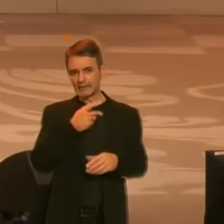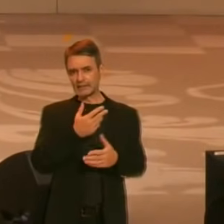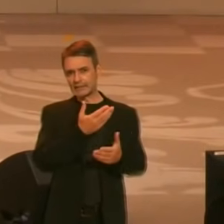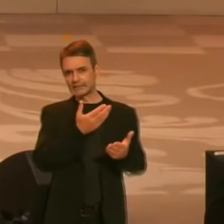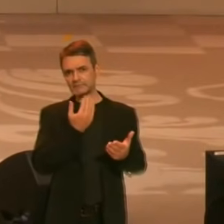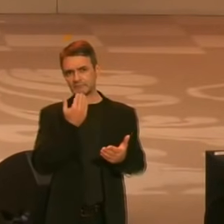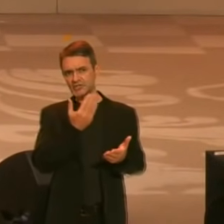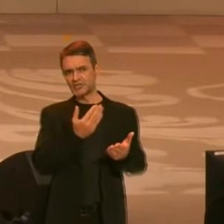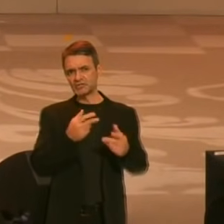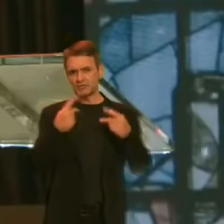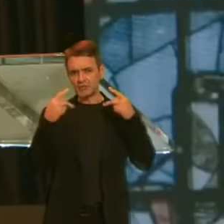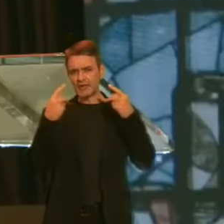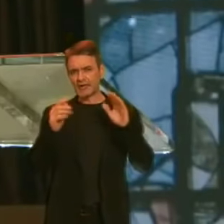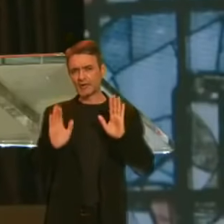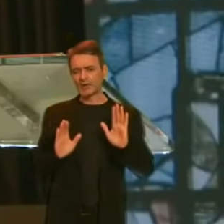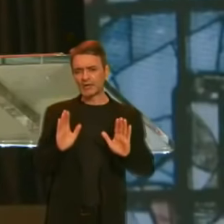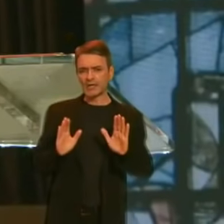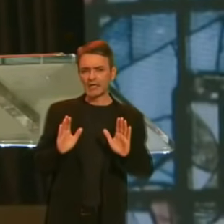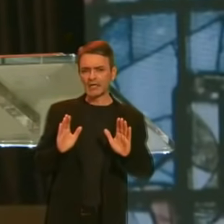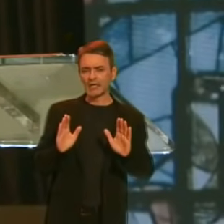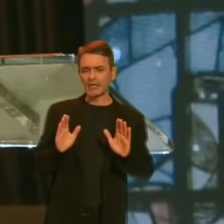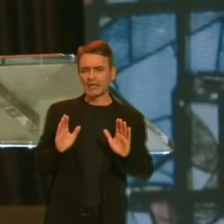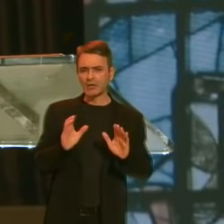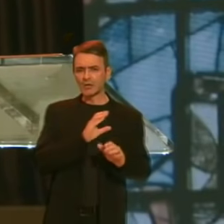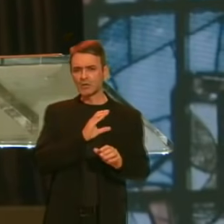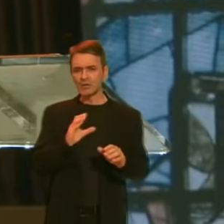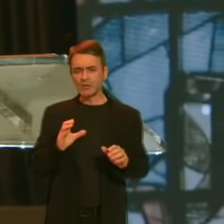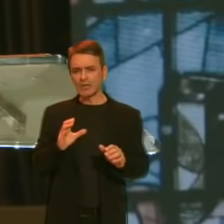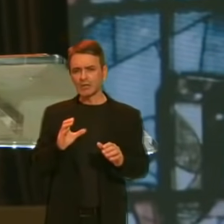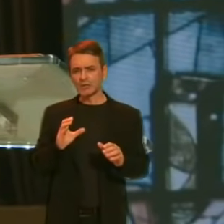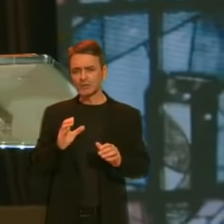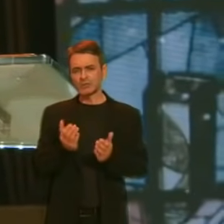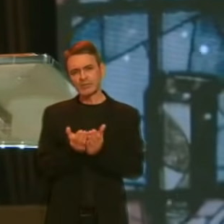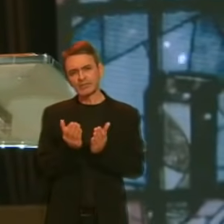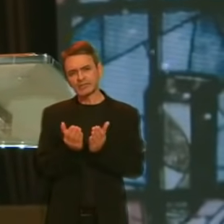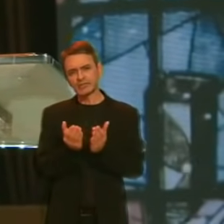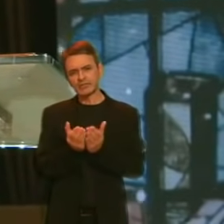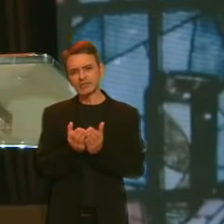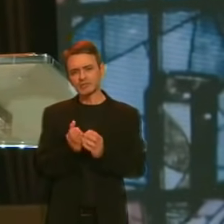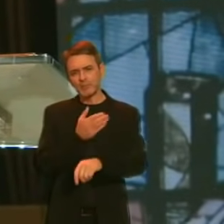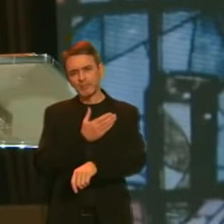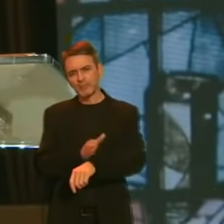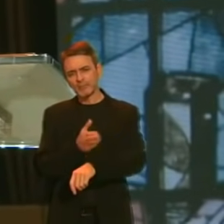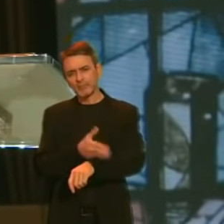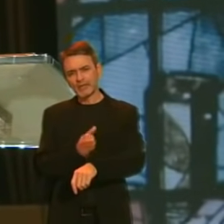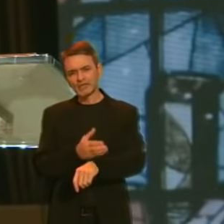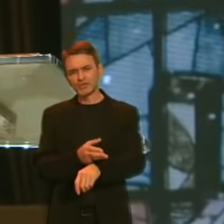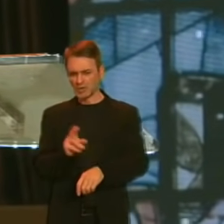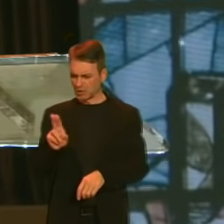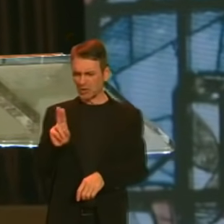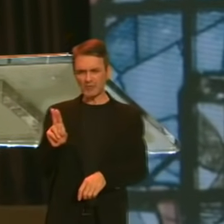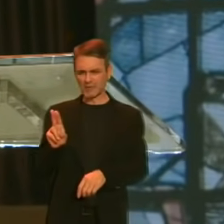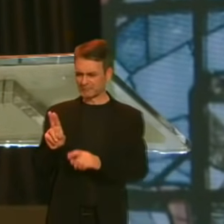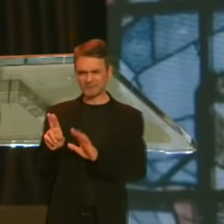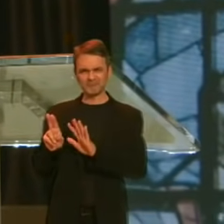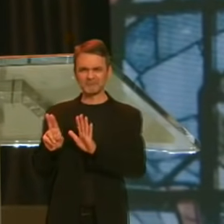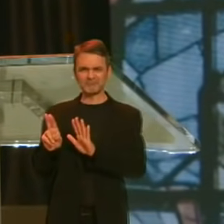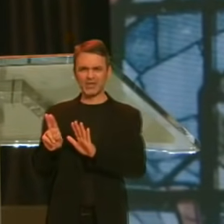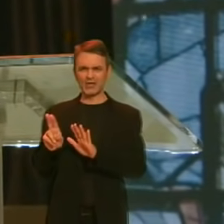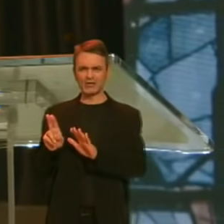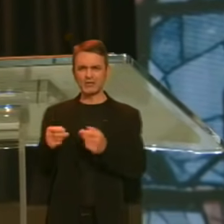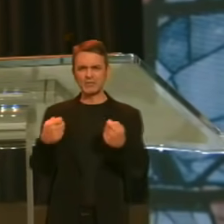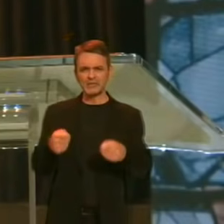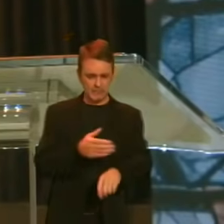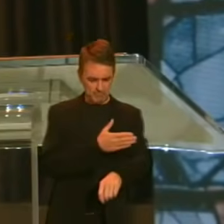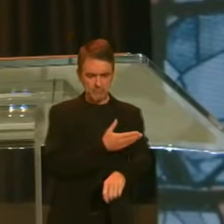Um cristianismo prático, não nominal. Por quê? Porque tem muita gente vivendo